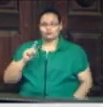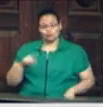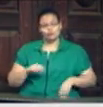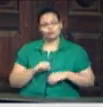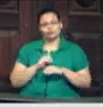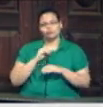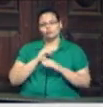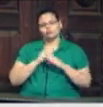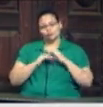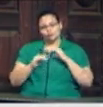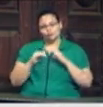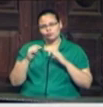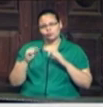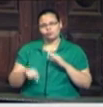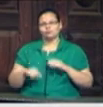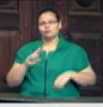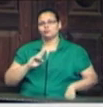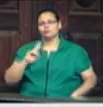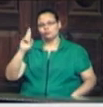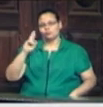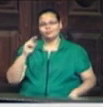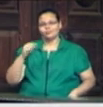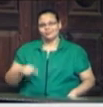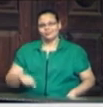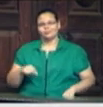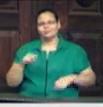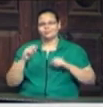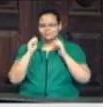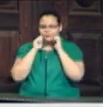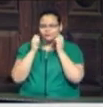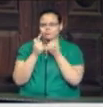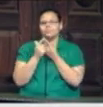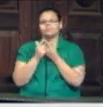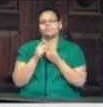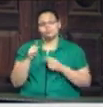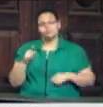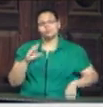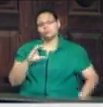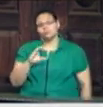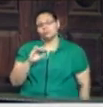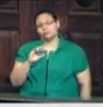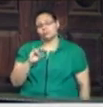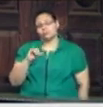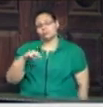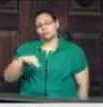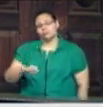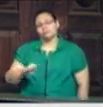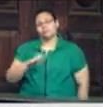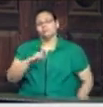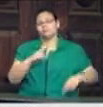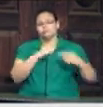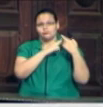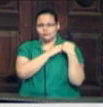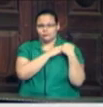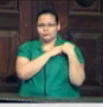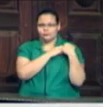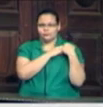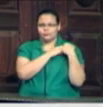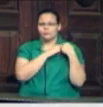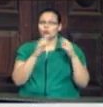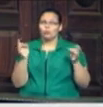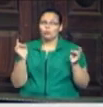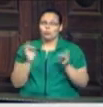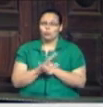uma representação a esta casa por reiteradas práticas de crime de responsabilidade. E vem, para